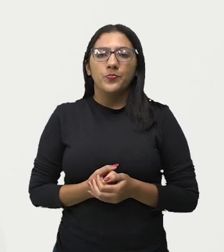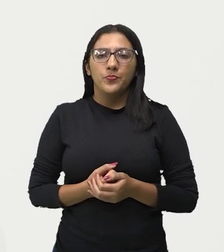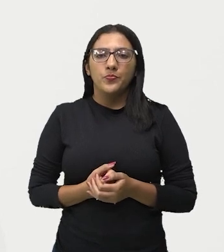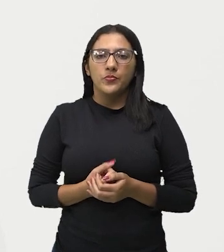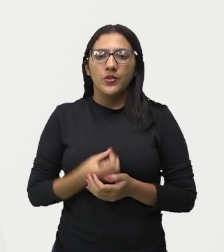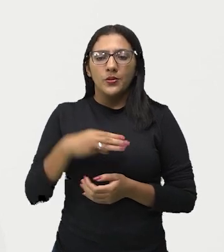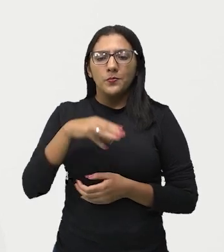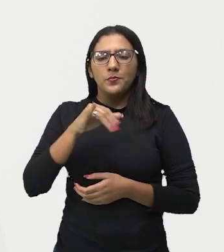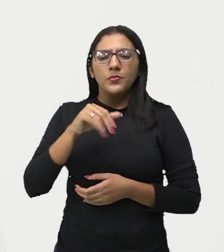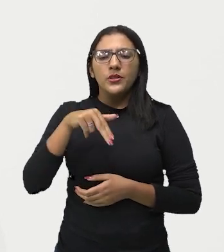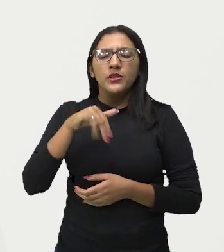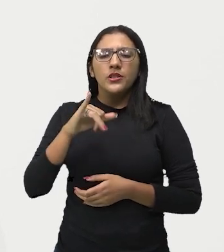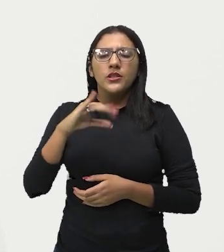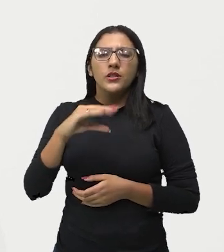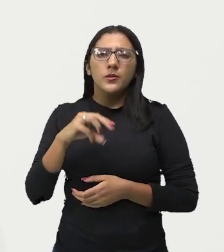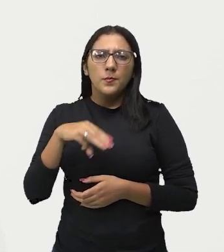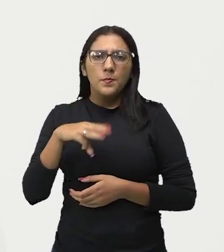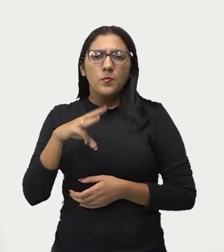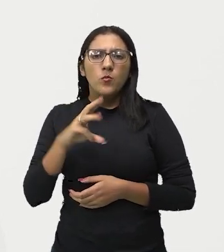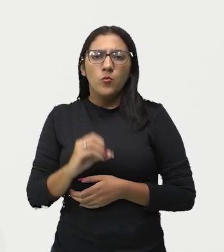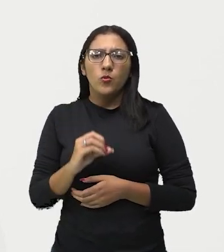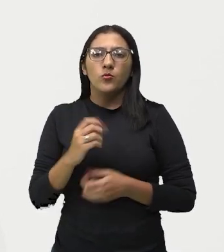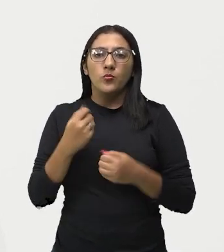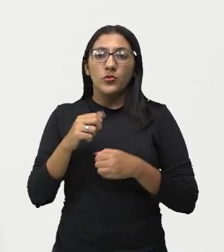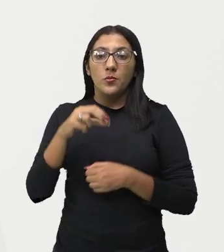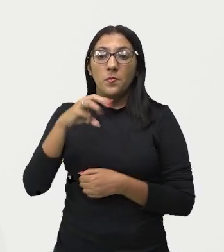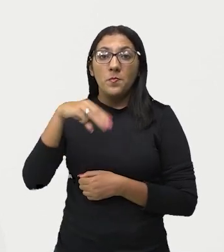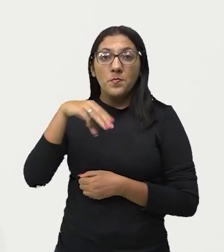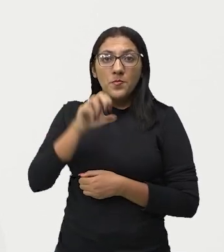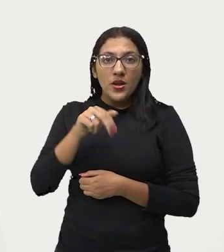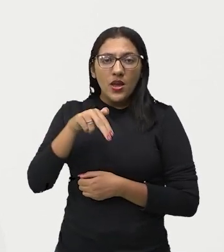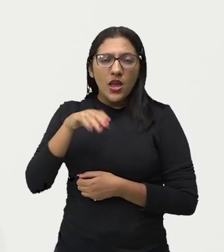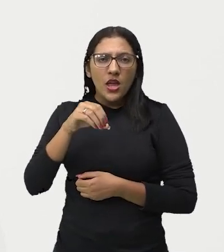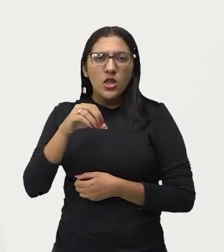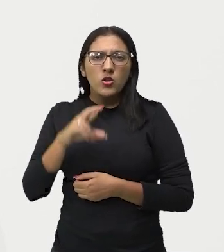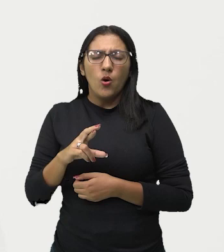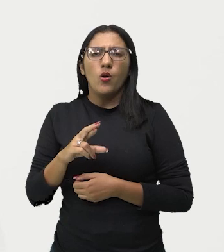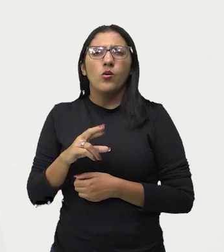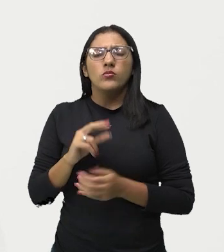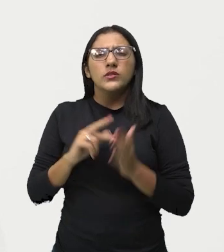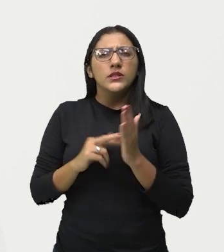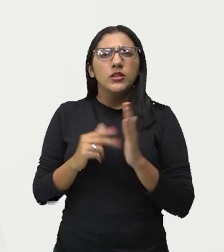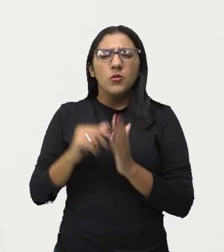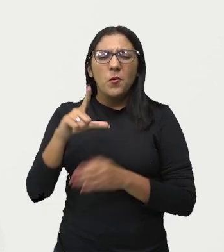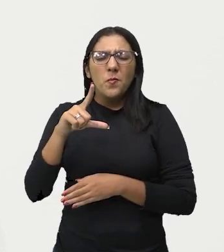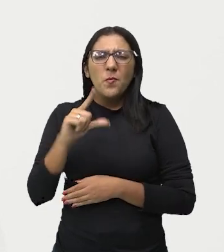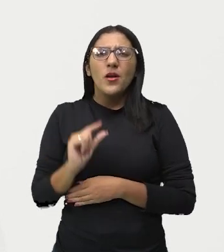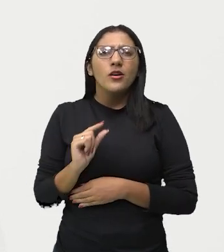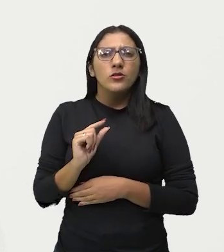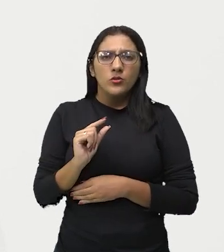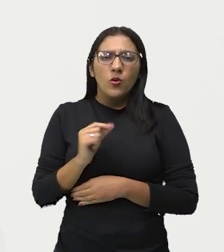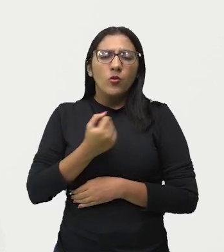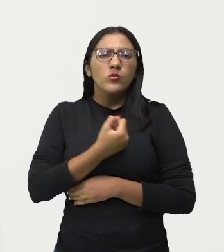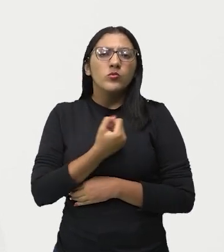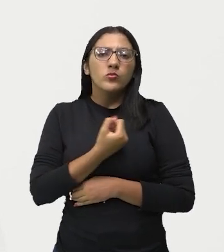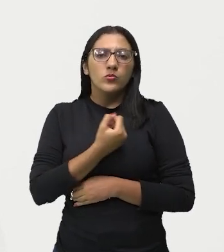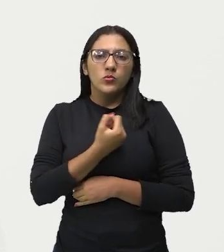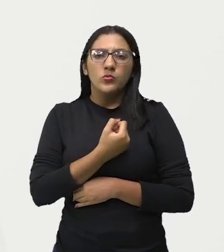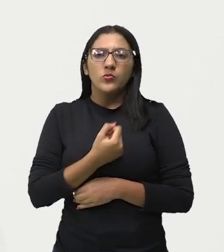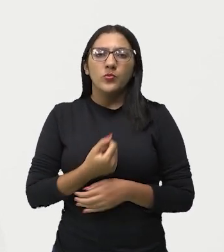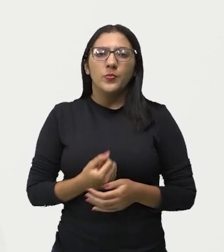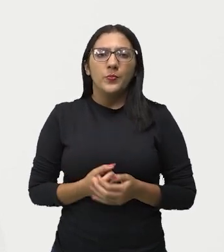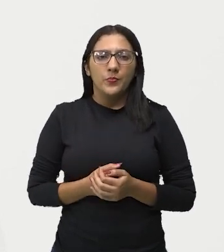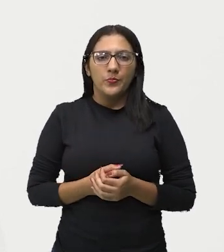Mínimo múltiplo, vai daí nós vamos ter que identificar aqui, ó, o menor, tá bom? O menor, mínimo. Mínimo múltiplo